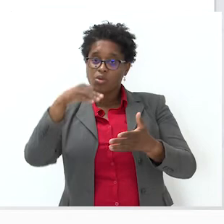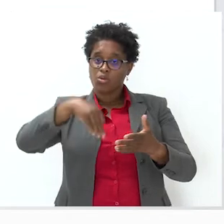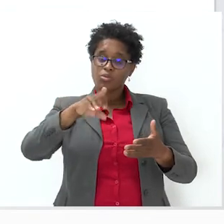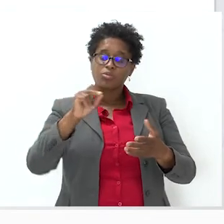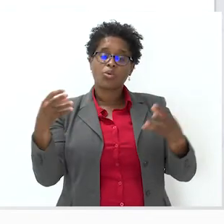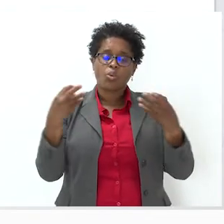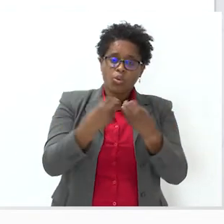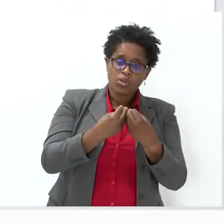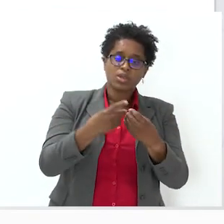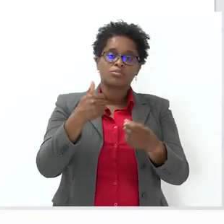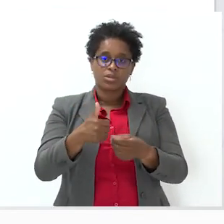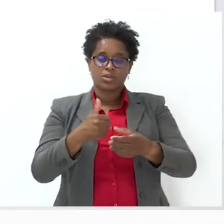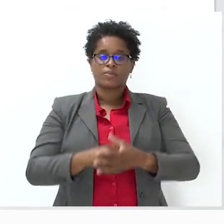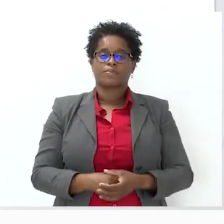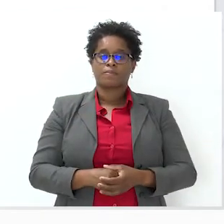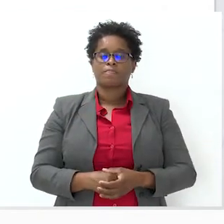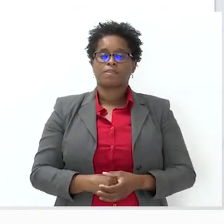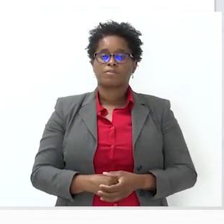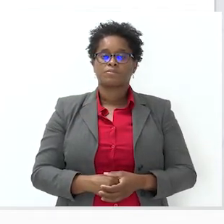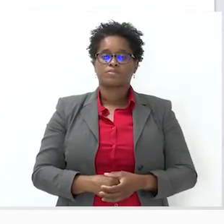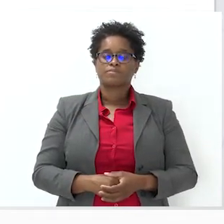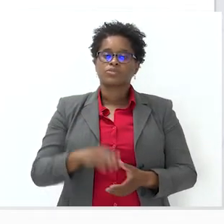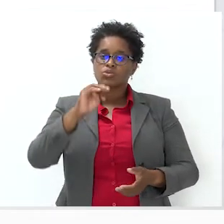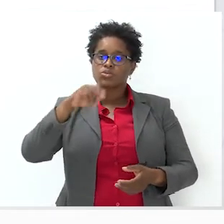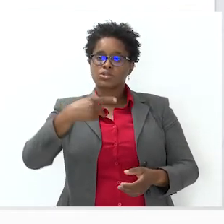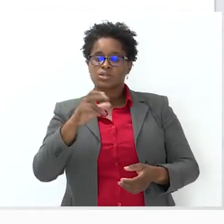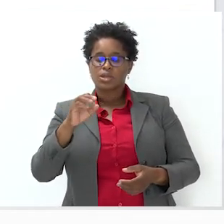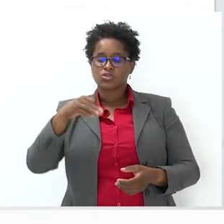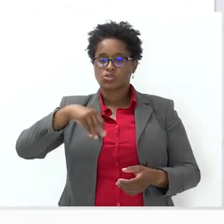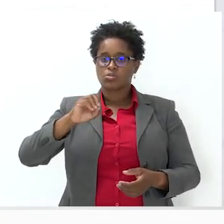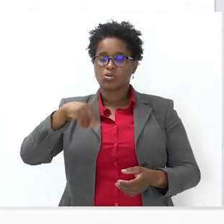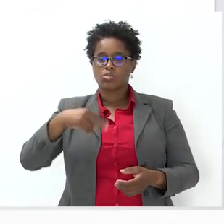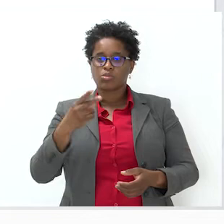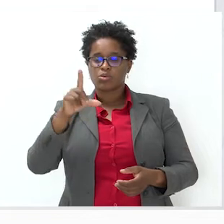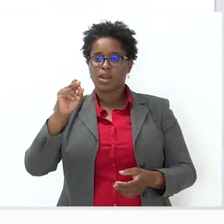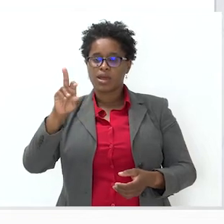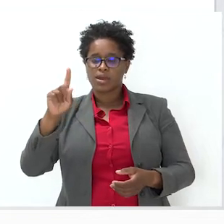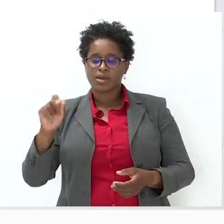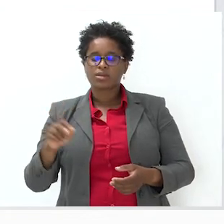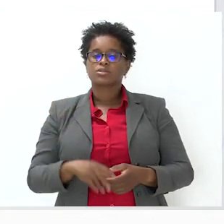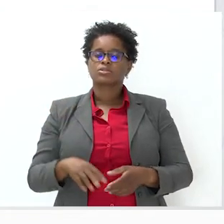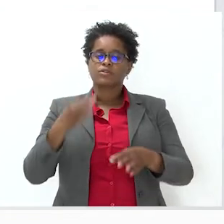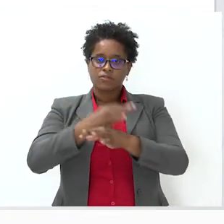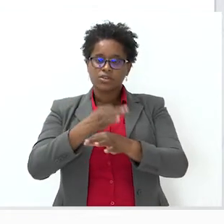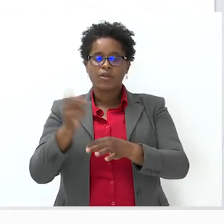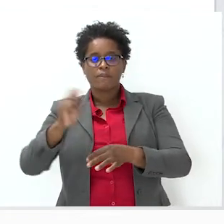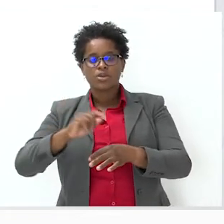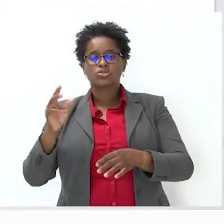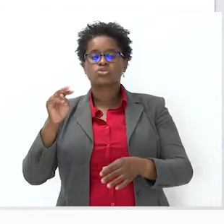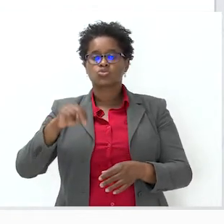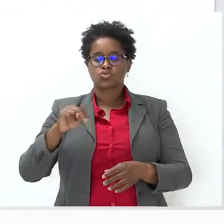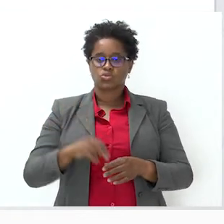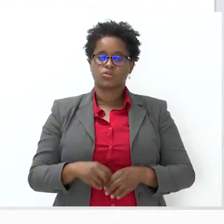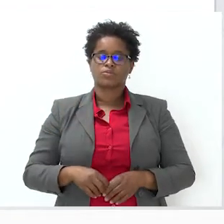preposições contraídas adequadas. Os santos populares comemoram-se mês de junho.